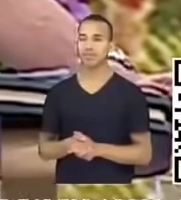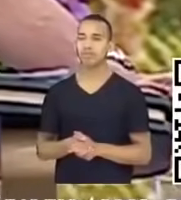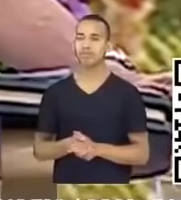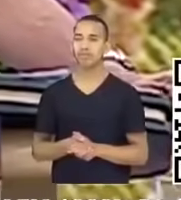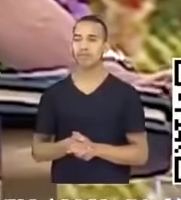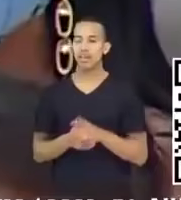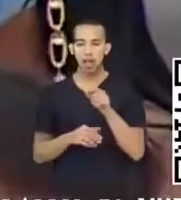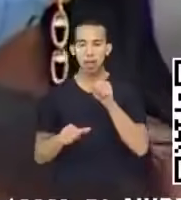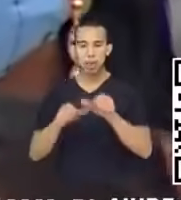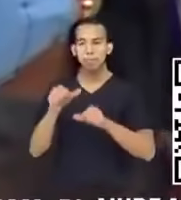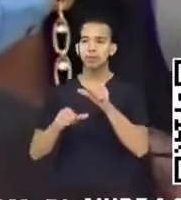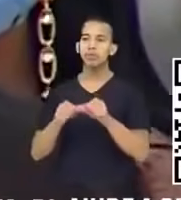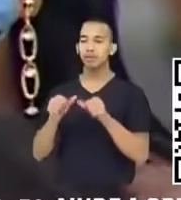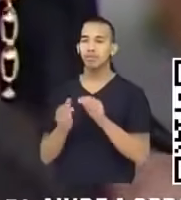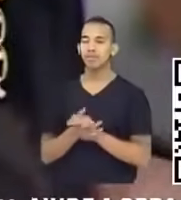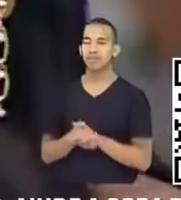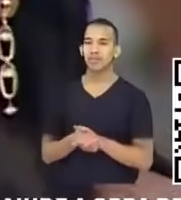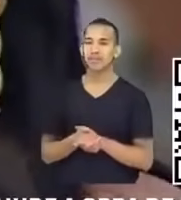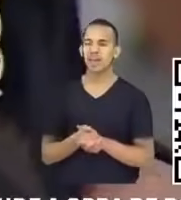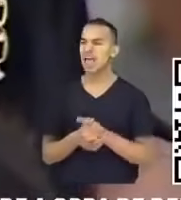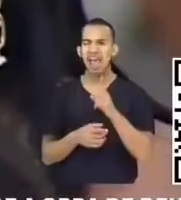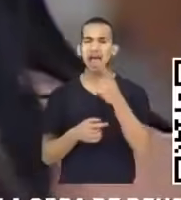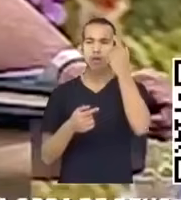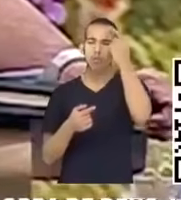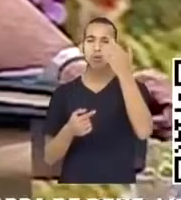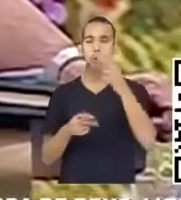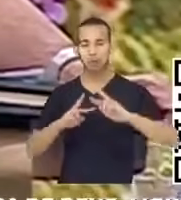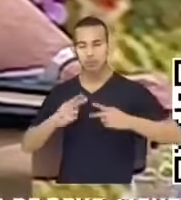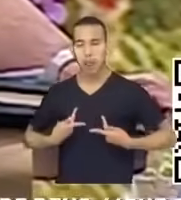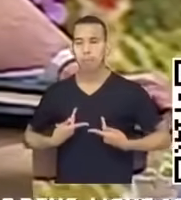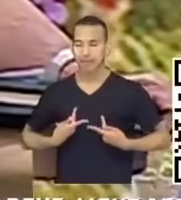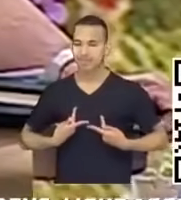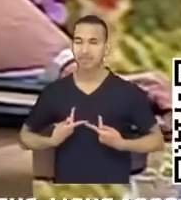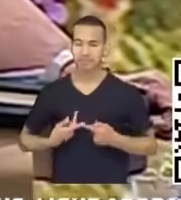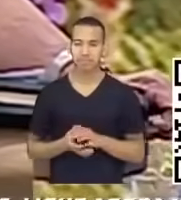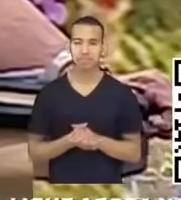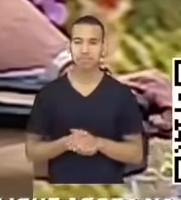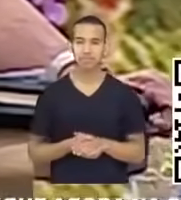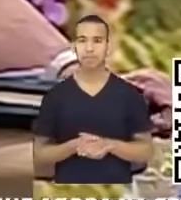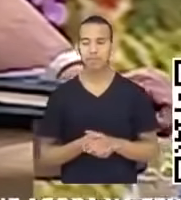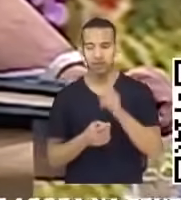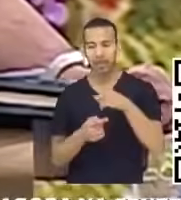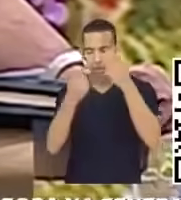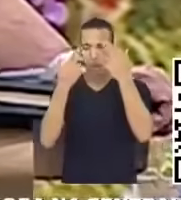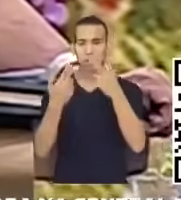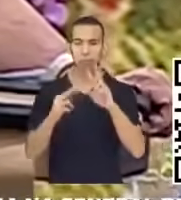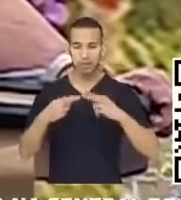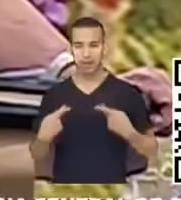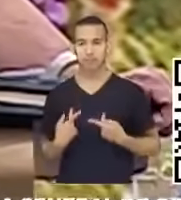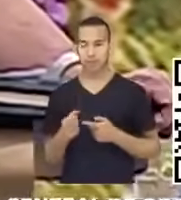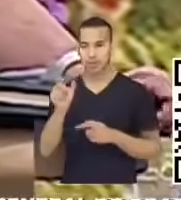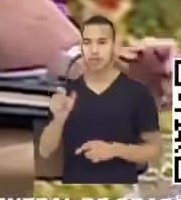e ele mudou falei mas é é comum dos homens em comum